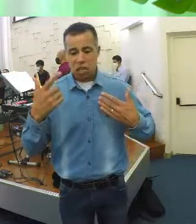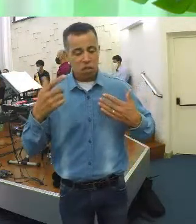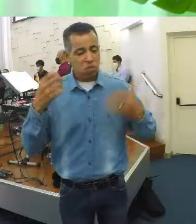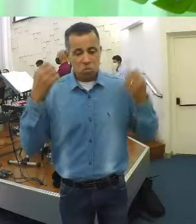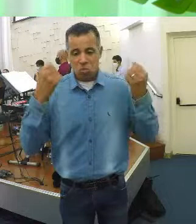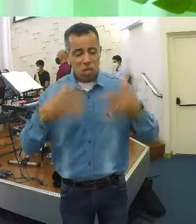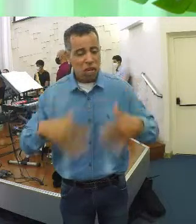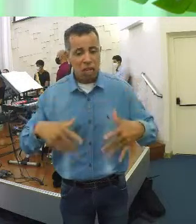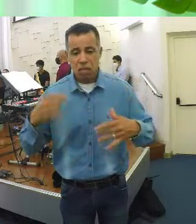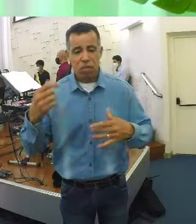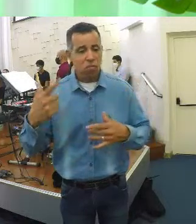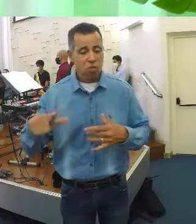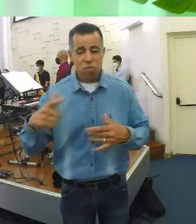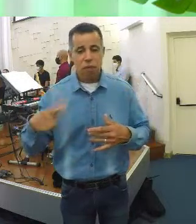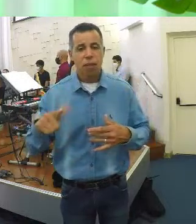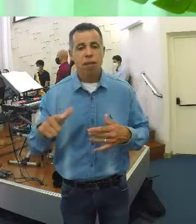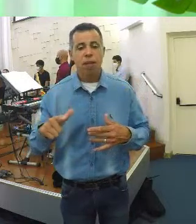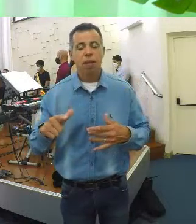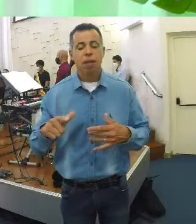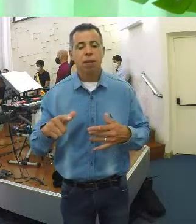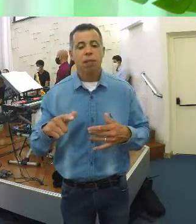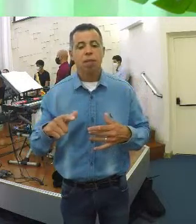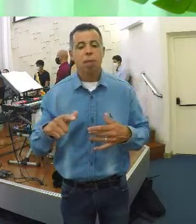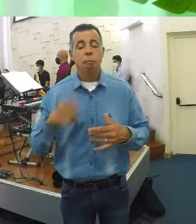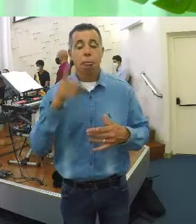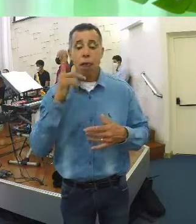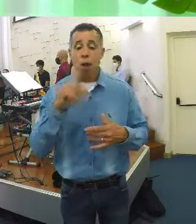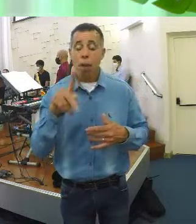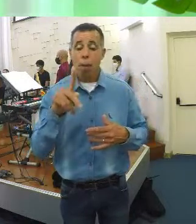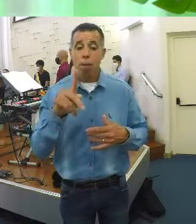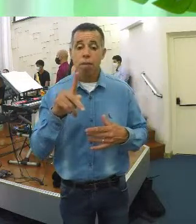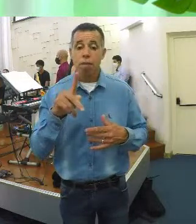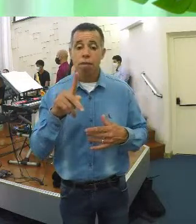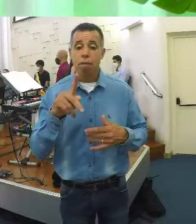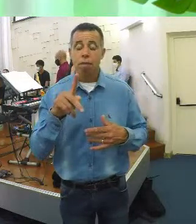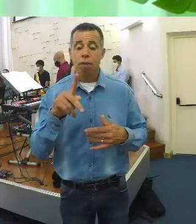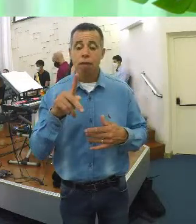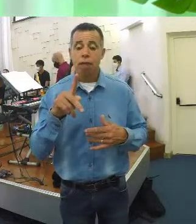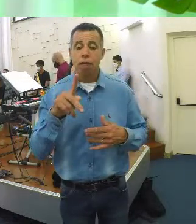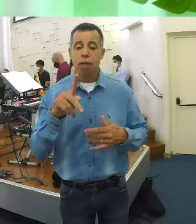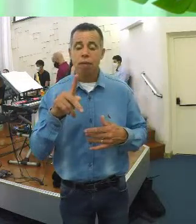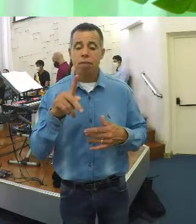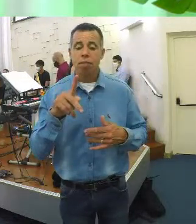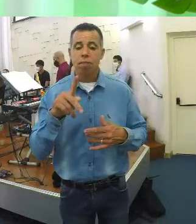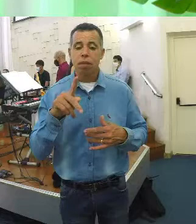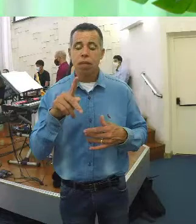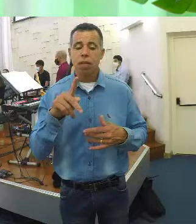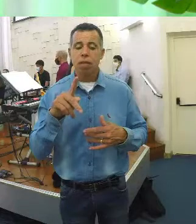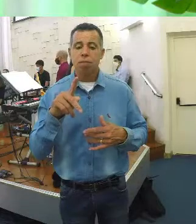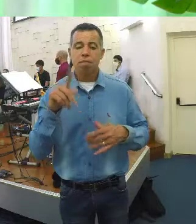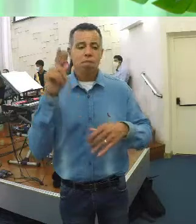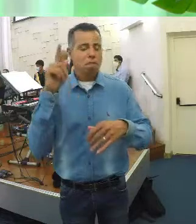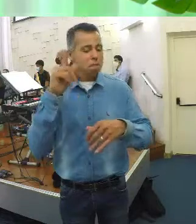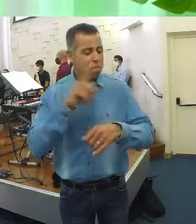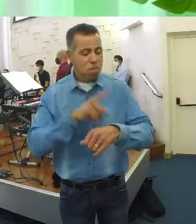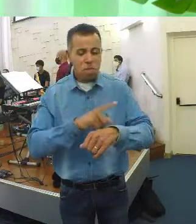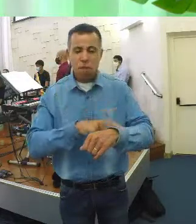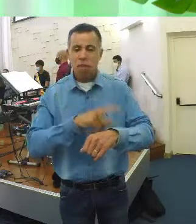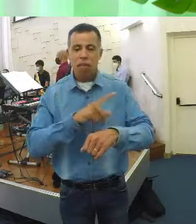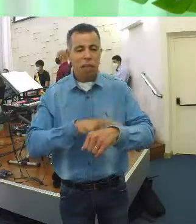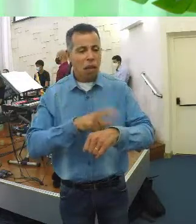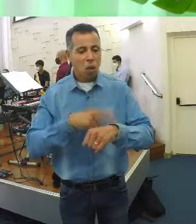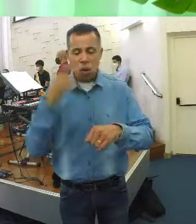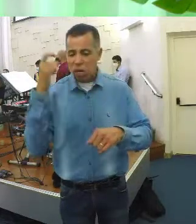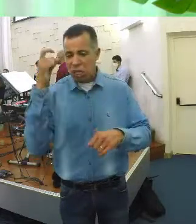Abacuque 3,17 diz assim o profeta: ainda que a figueira não floresça, nem haja fruto na